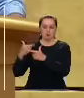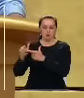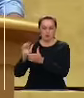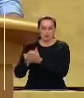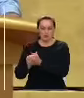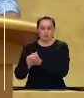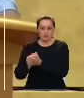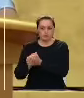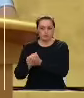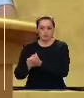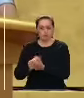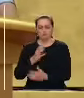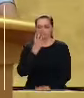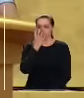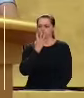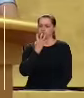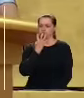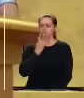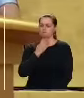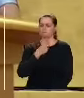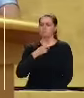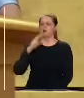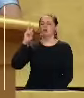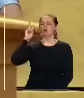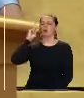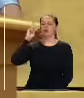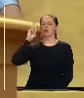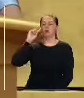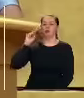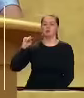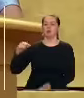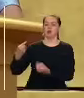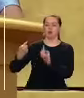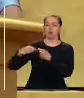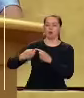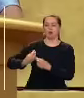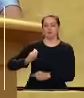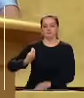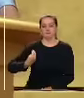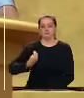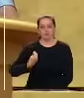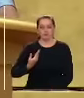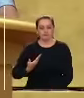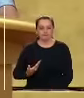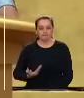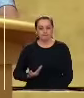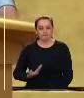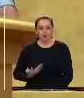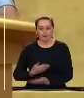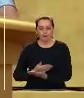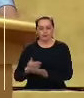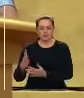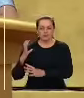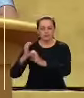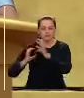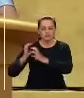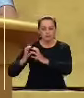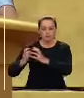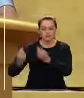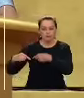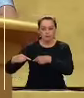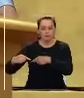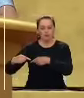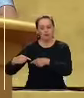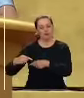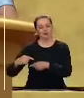Lembro-me como se fosse hoje. E é só ter uma discussãozinha que aquilo vem à